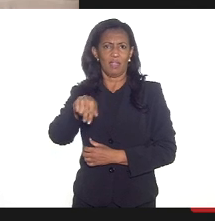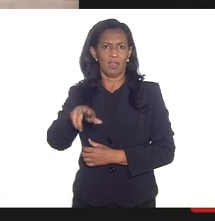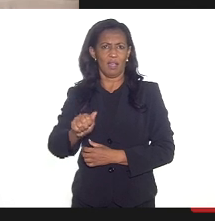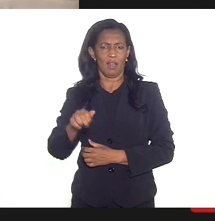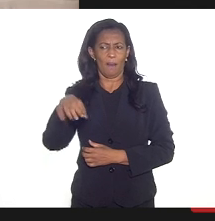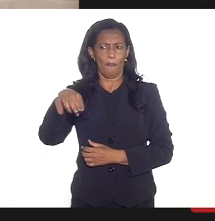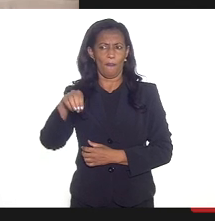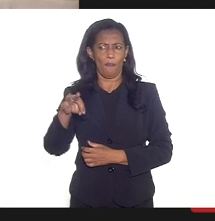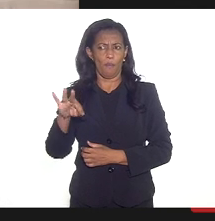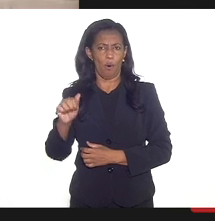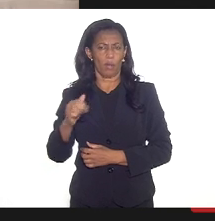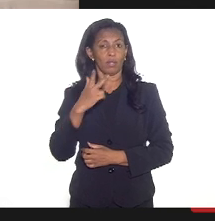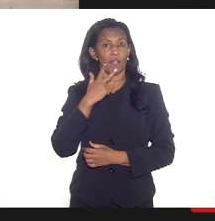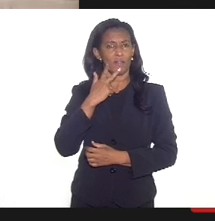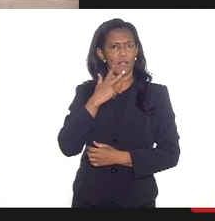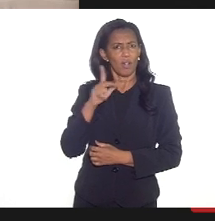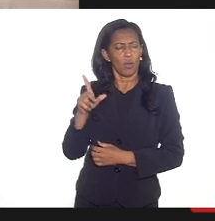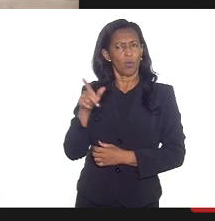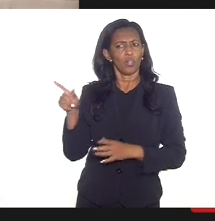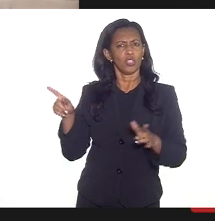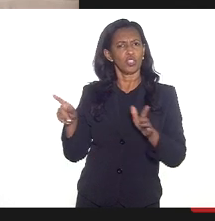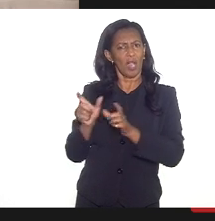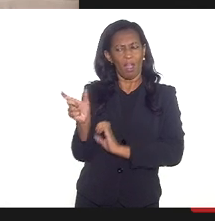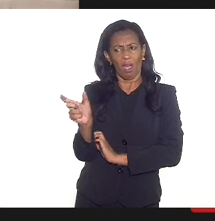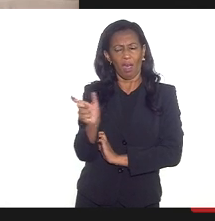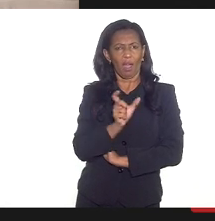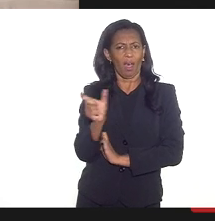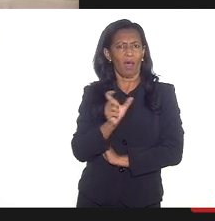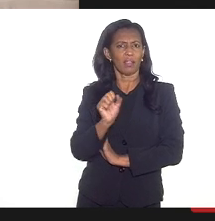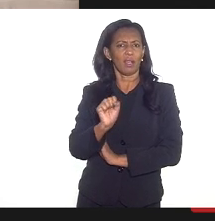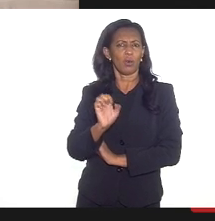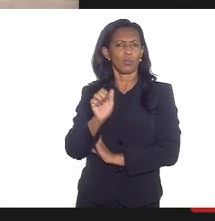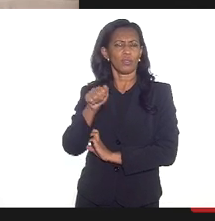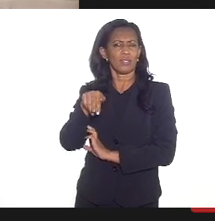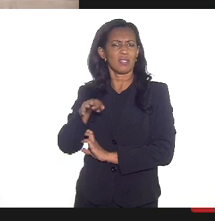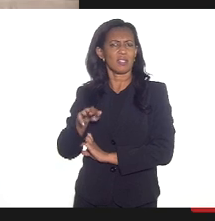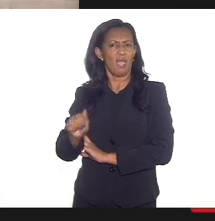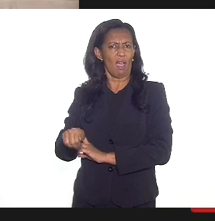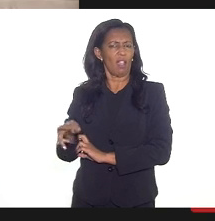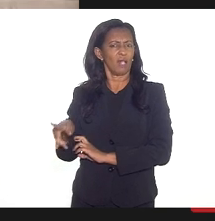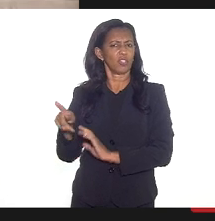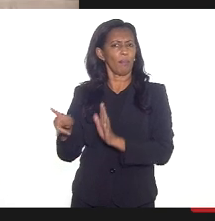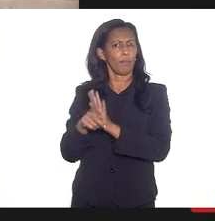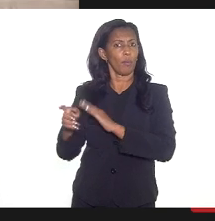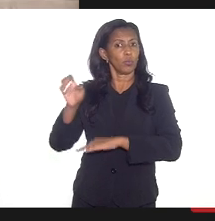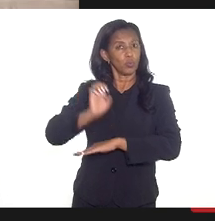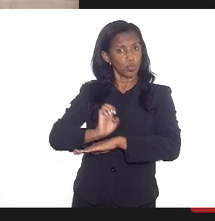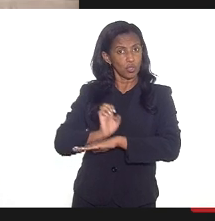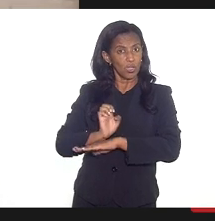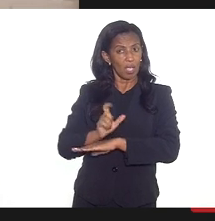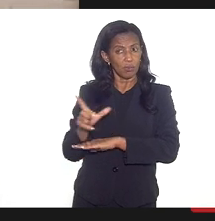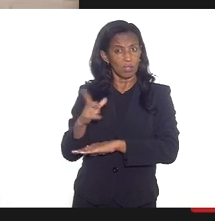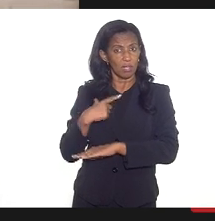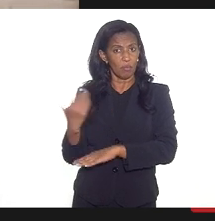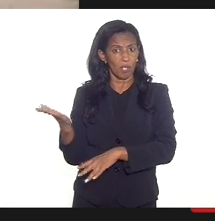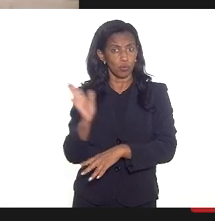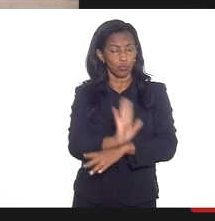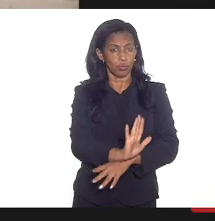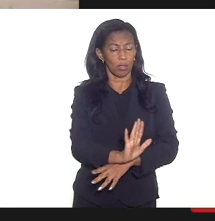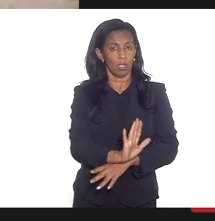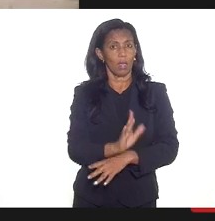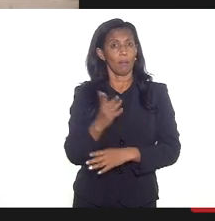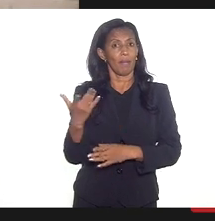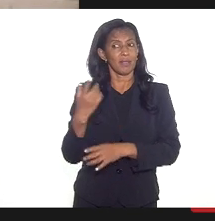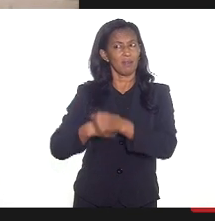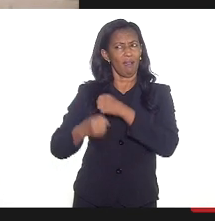do Estado já tiveram cartão de transporte para os usuários e foi cortado há anos atrás.